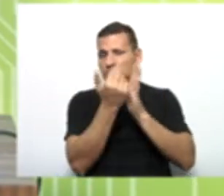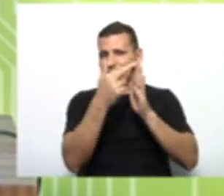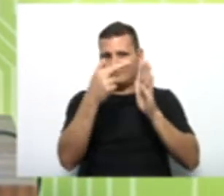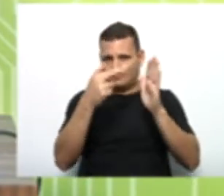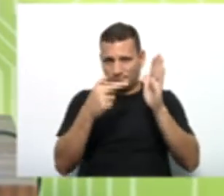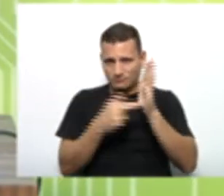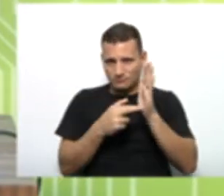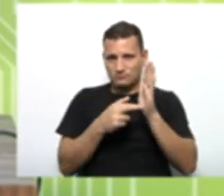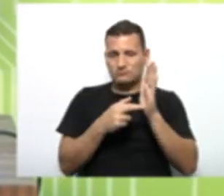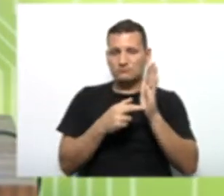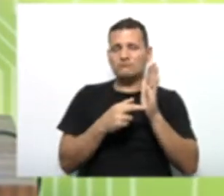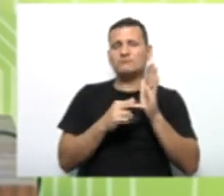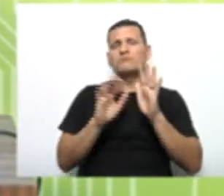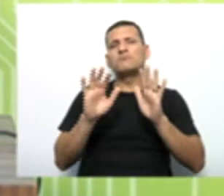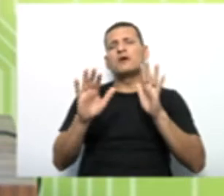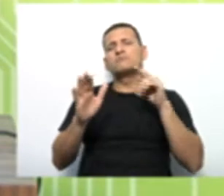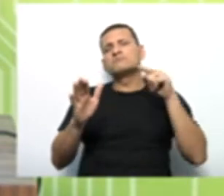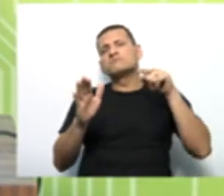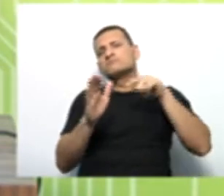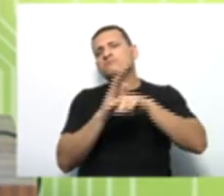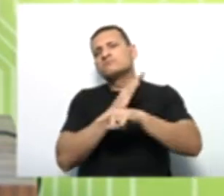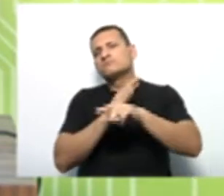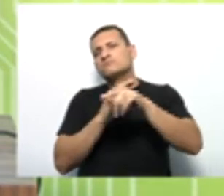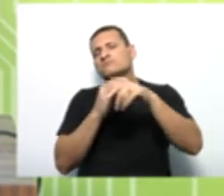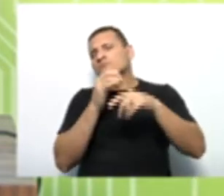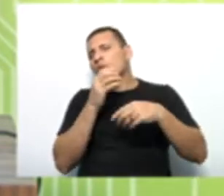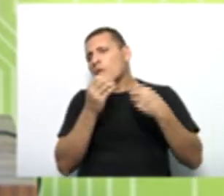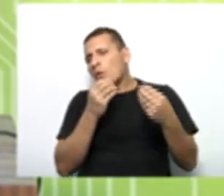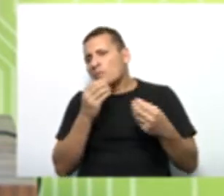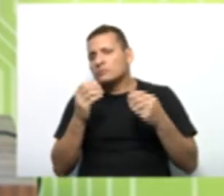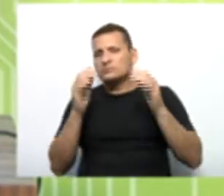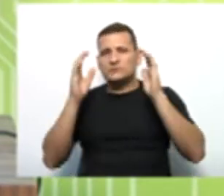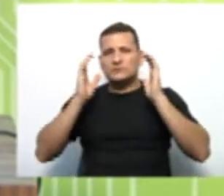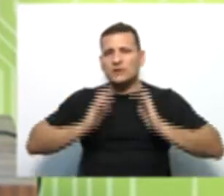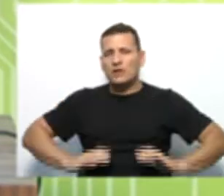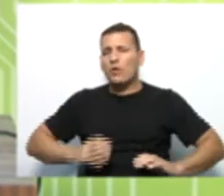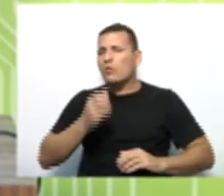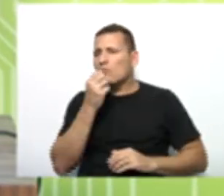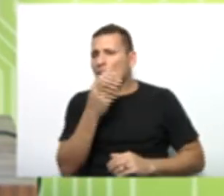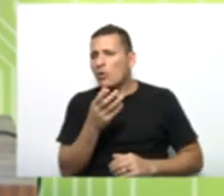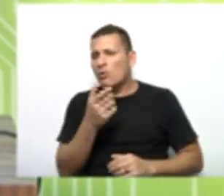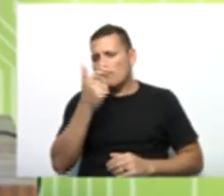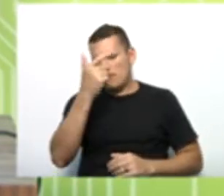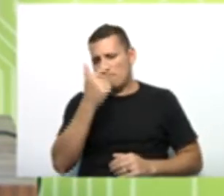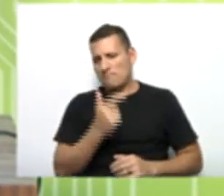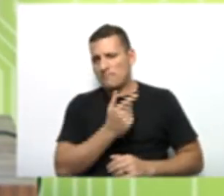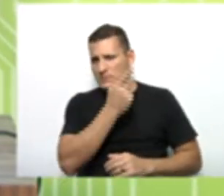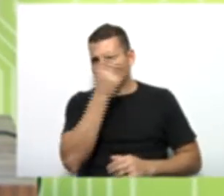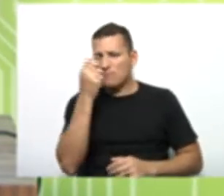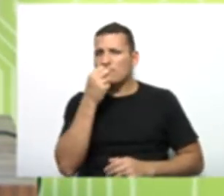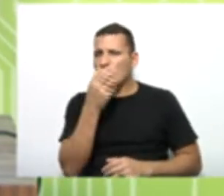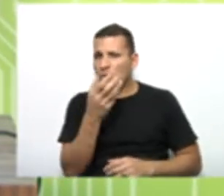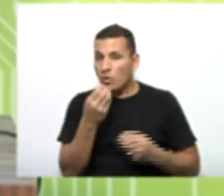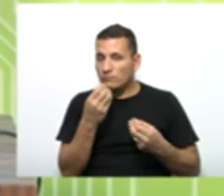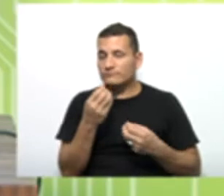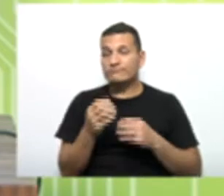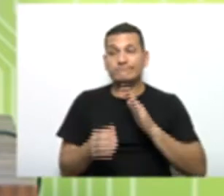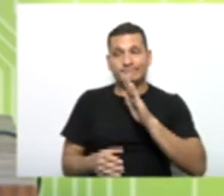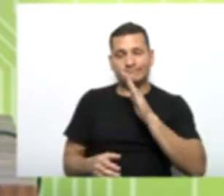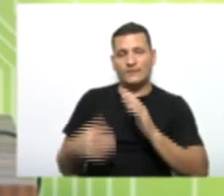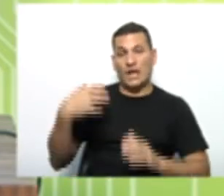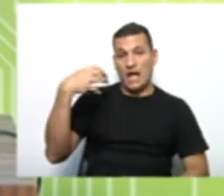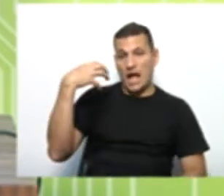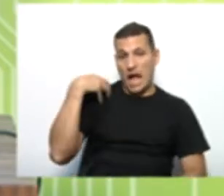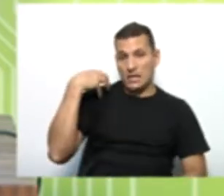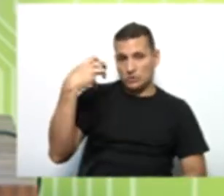aí perguntaram, mas como ser um cidadão bom, como ser uma pessoa boa? E aí Aristóteles explica que você vai ser uma